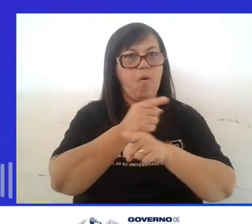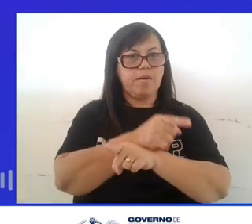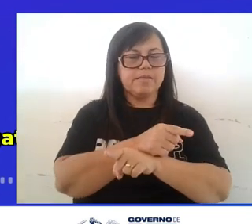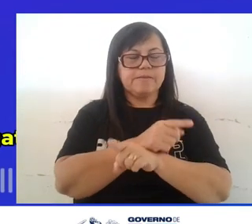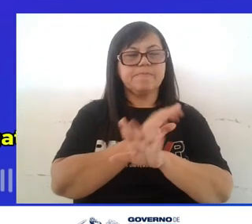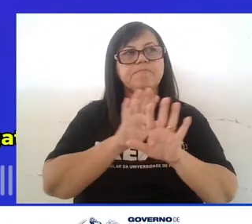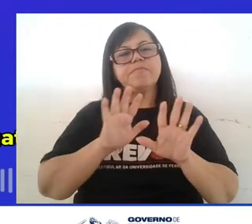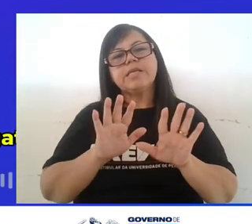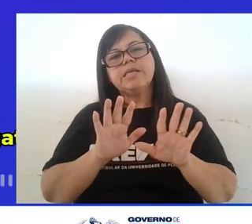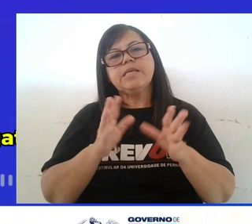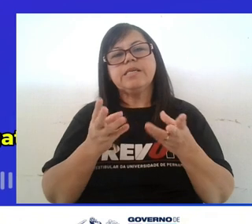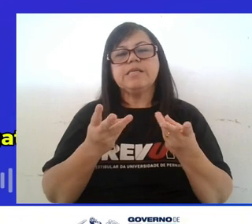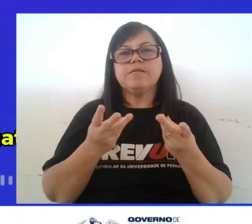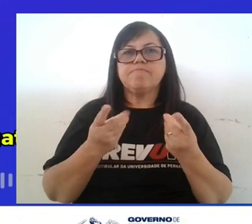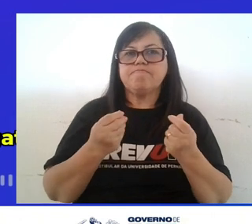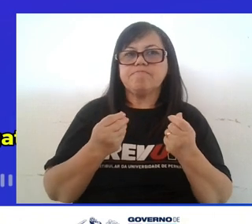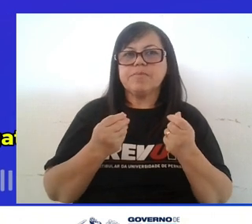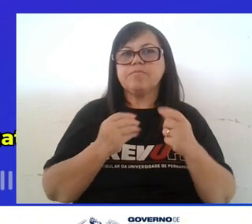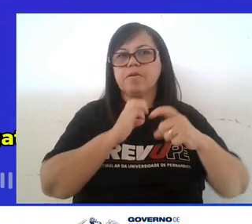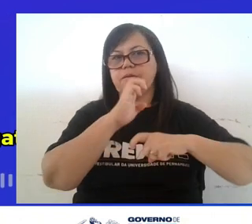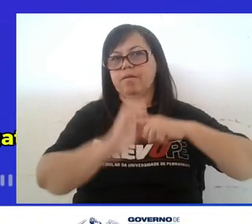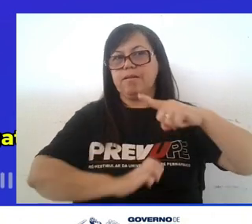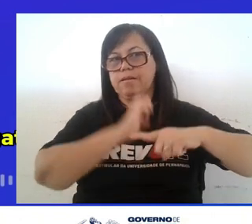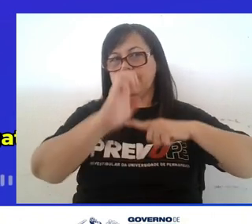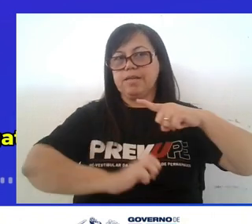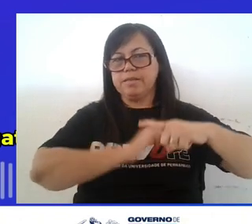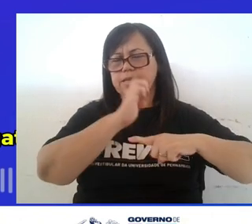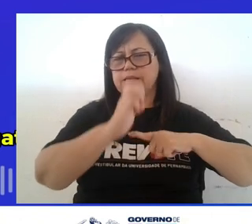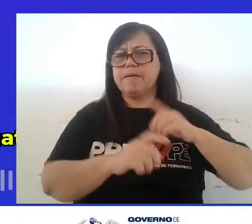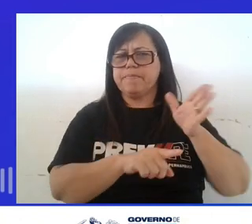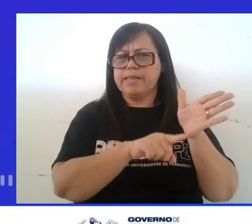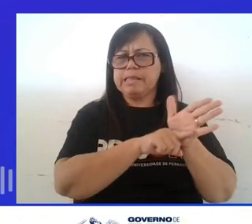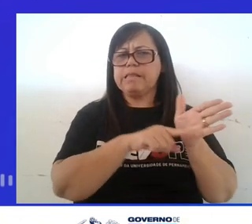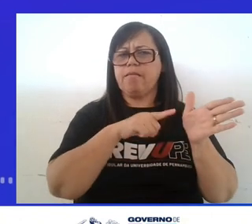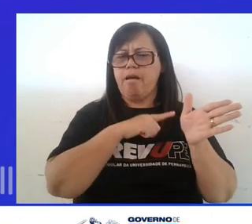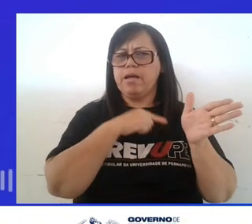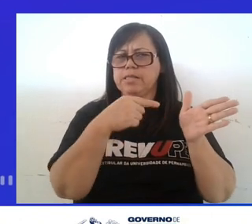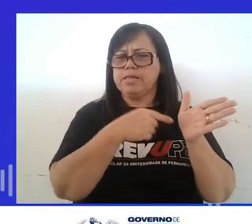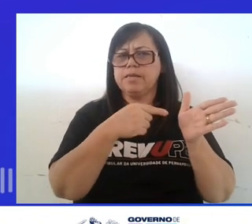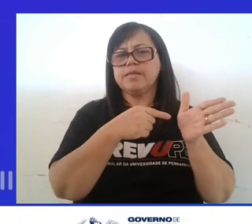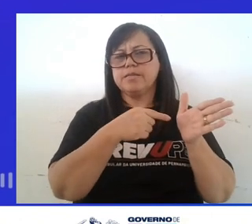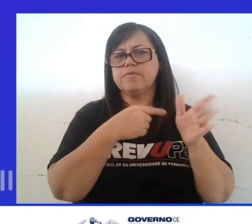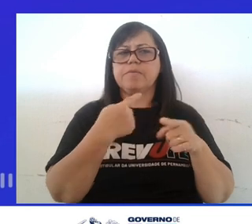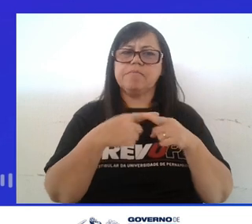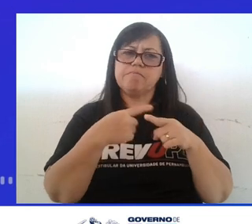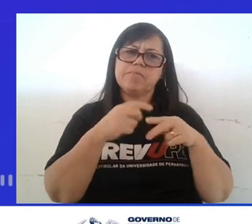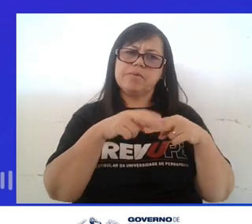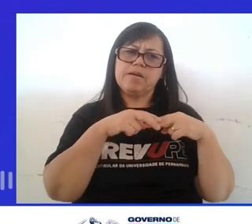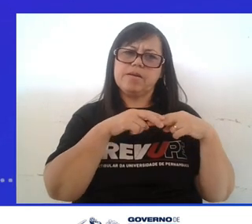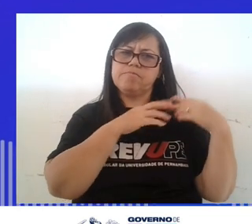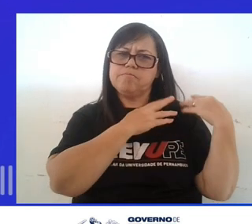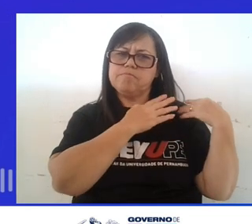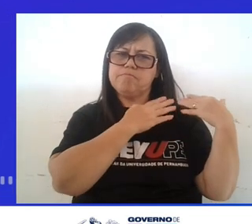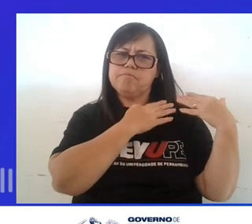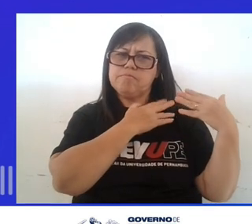Então, assim, apesar dos elétrons serem portadores de carga negativa, por razões históricas,